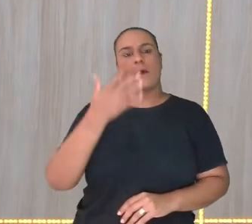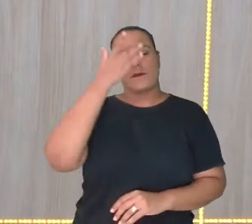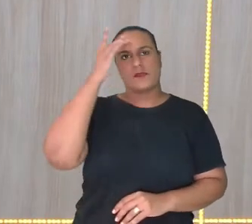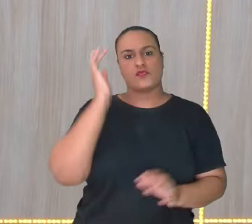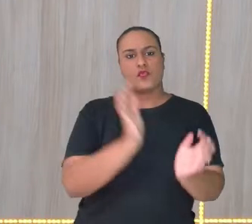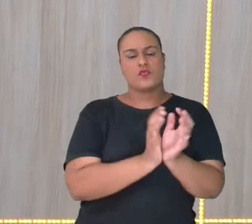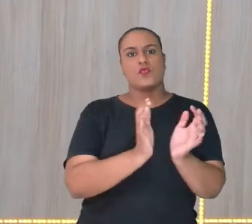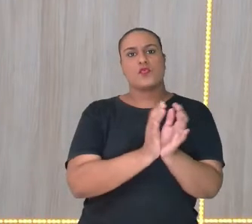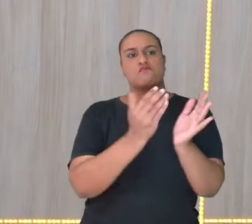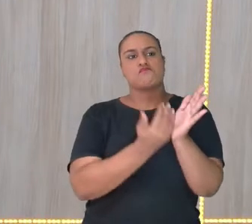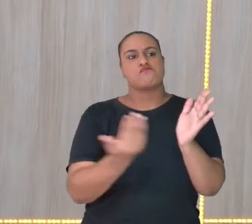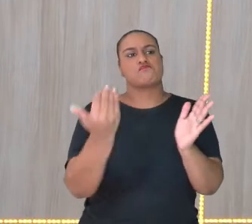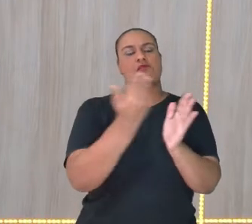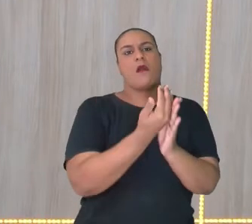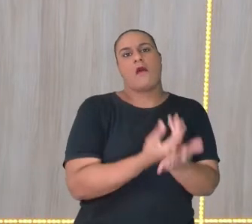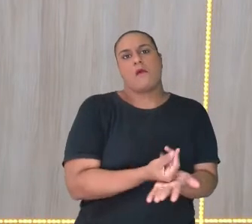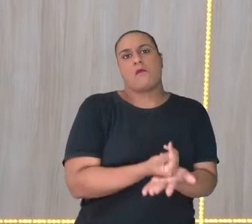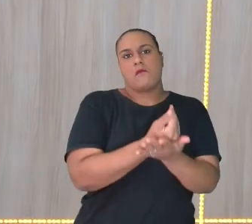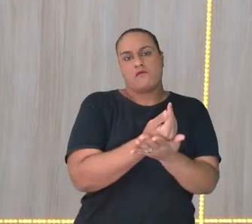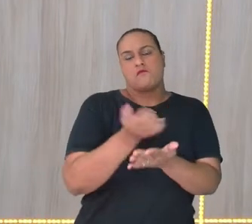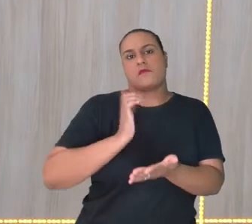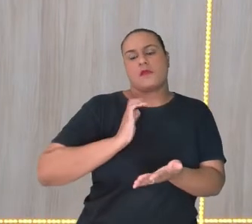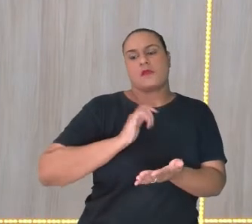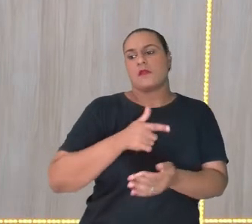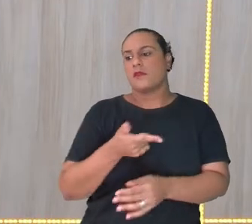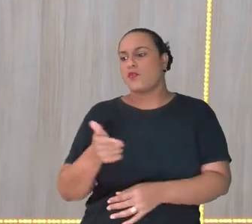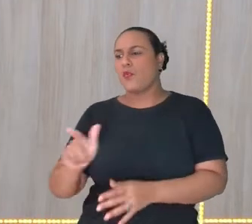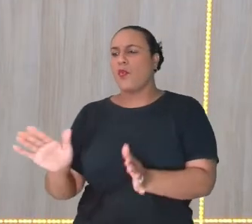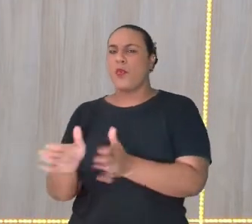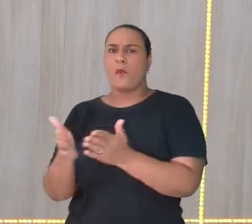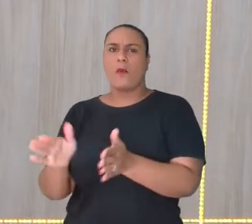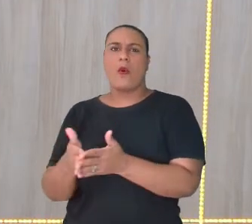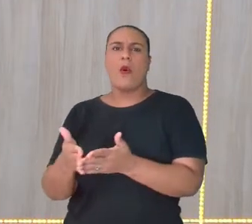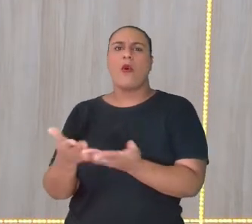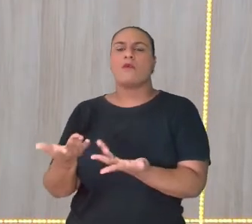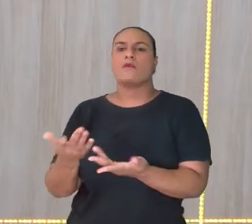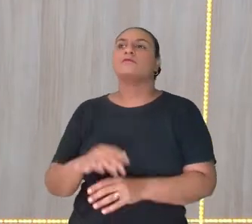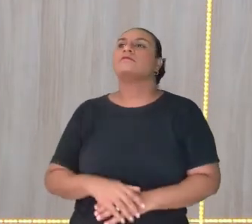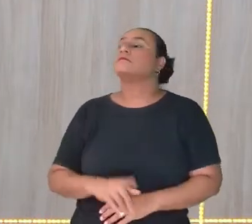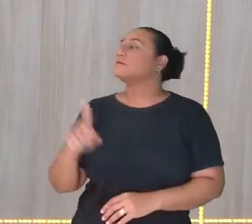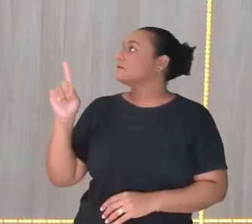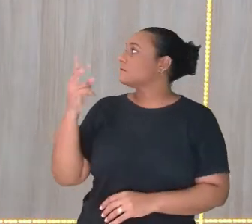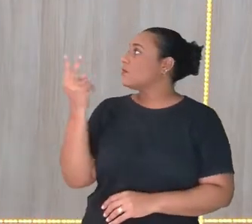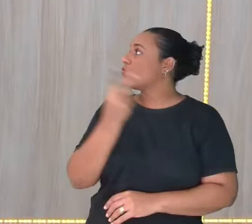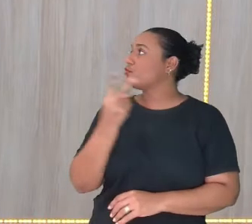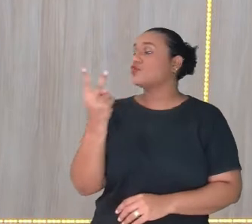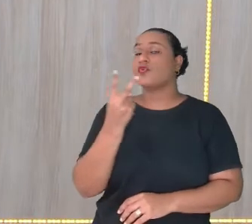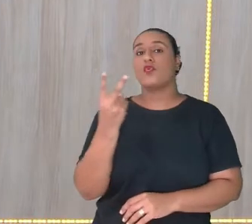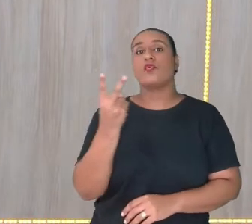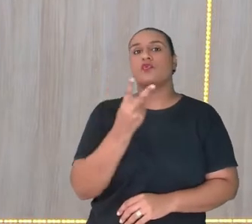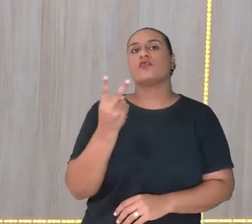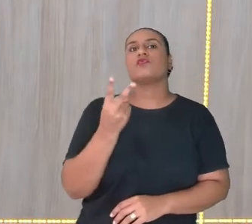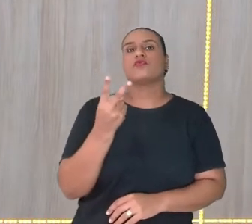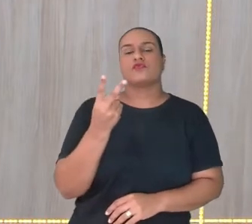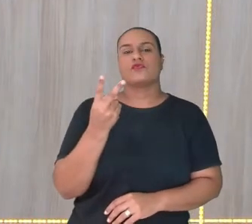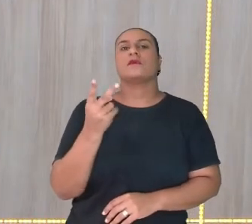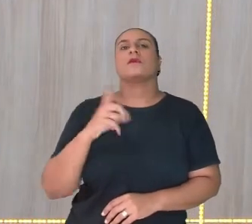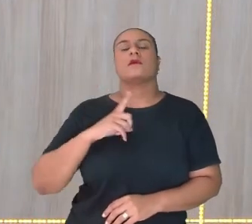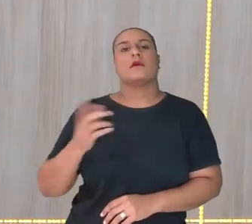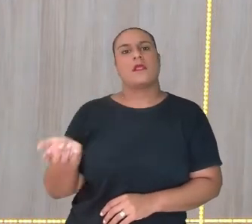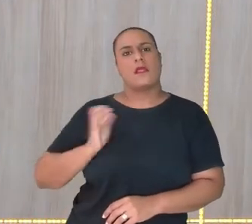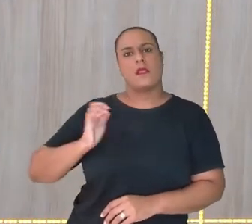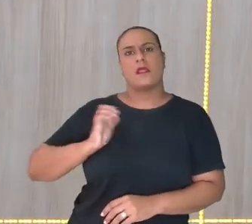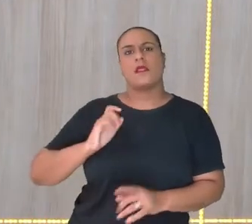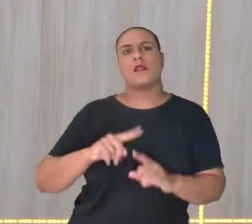um camponês, um plebeu. Então, aqui não, aqui nós temos um nobre e outro nobre. Porém, um nobre